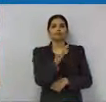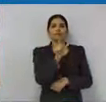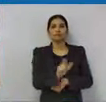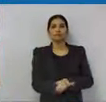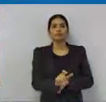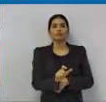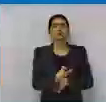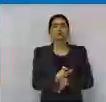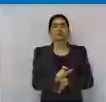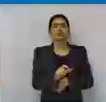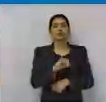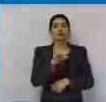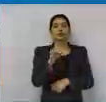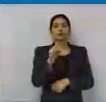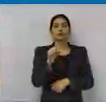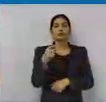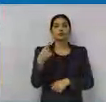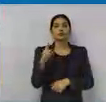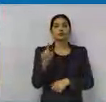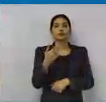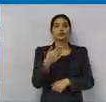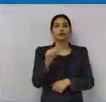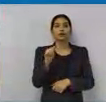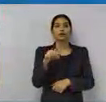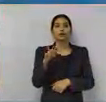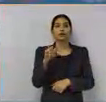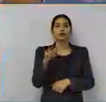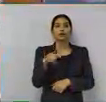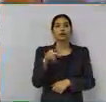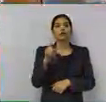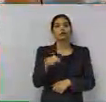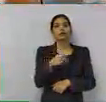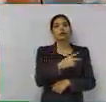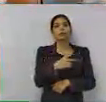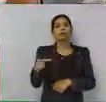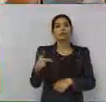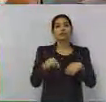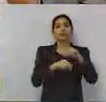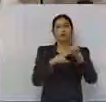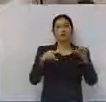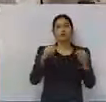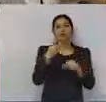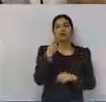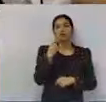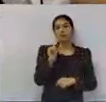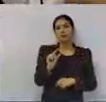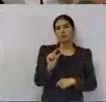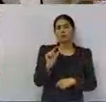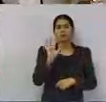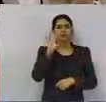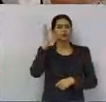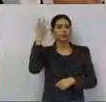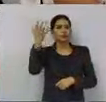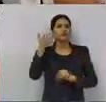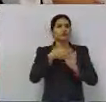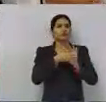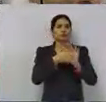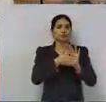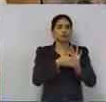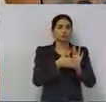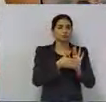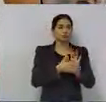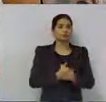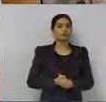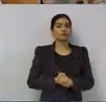Dr. José Antônio de Ângeles, presidente da COSANFA, para falar um pouco sobre as soluções propostas.